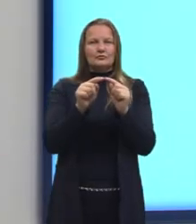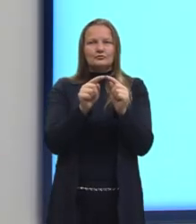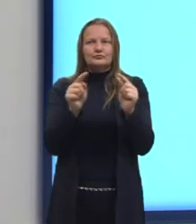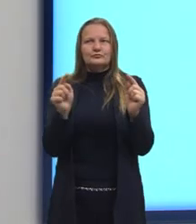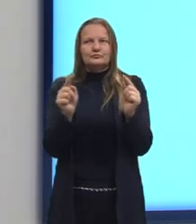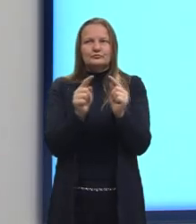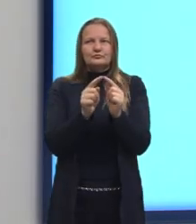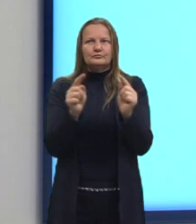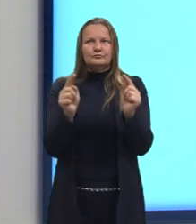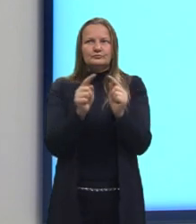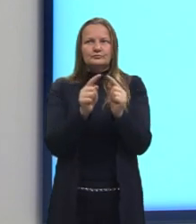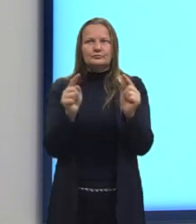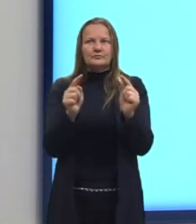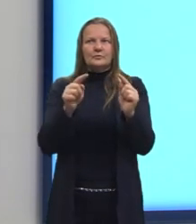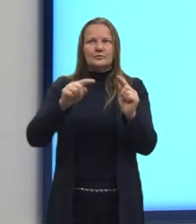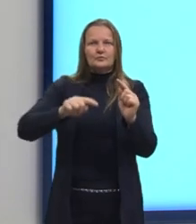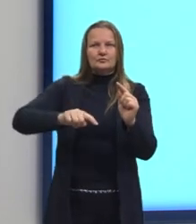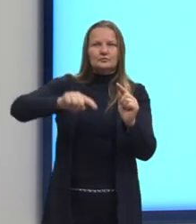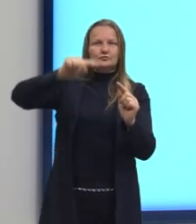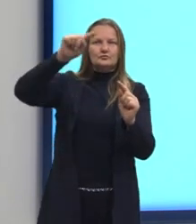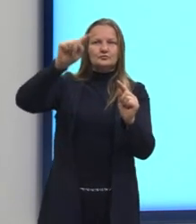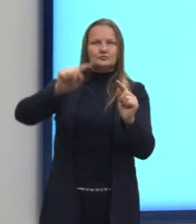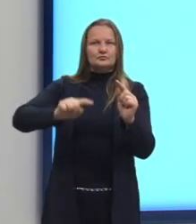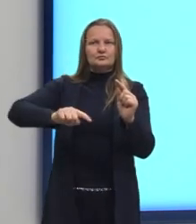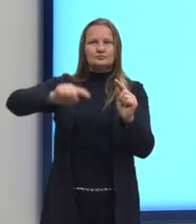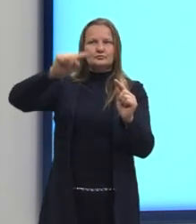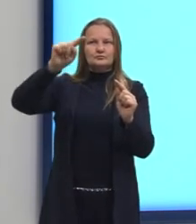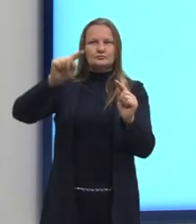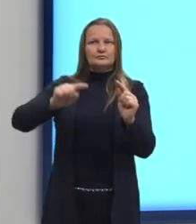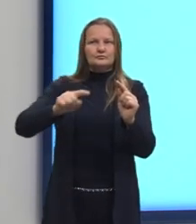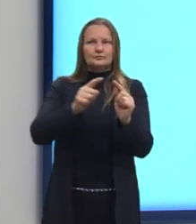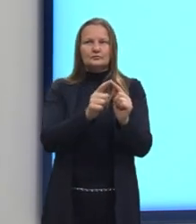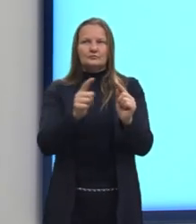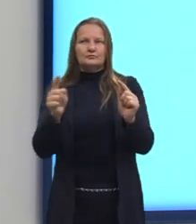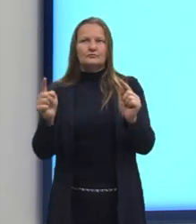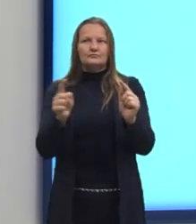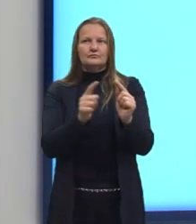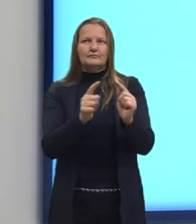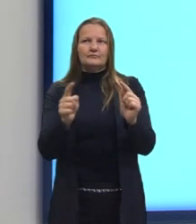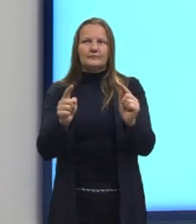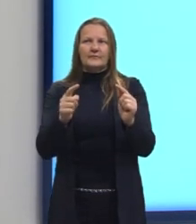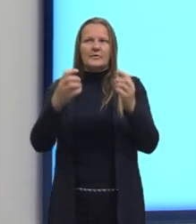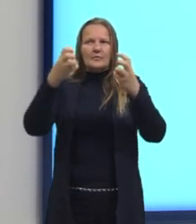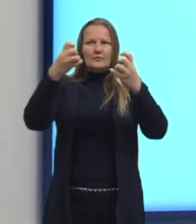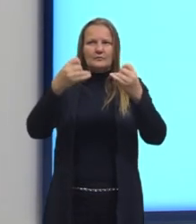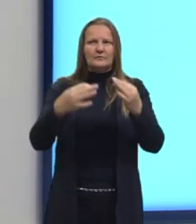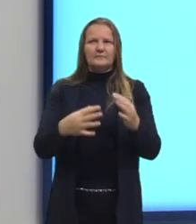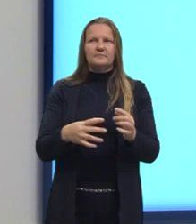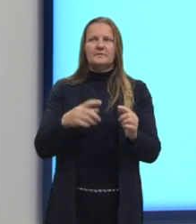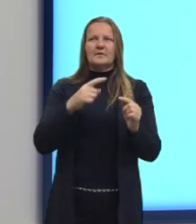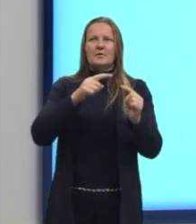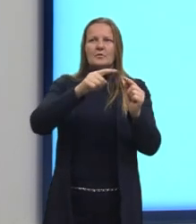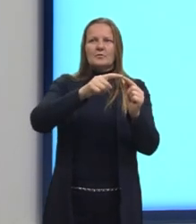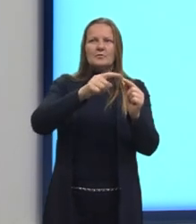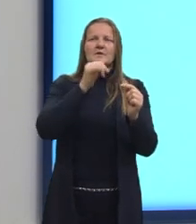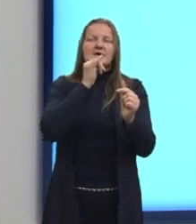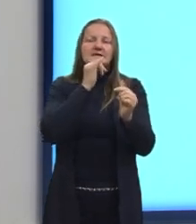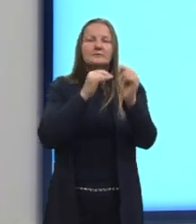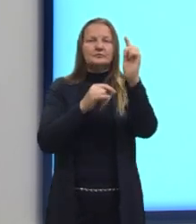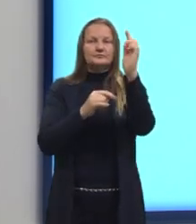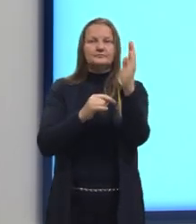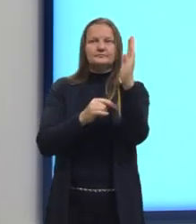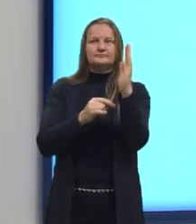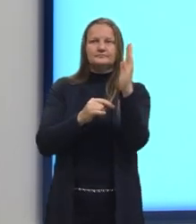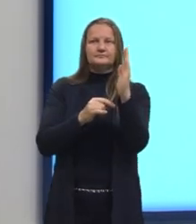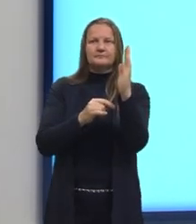e um comprimento de onda Mas como que a gente vê isso tá então aqui a gente tem por exemplo